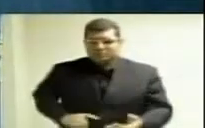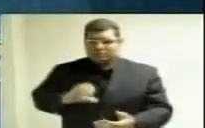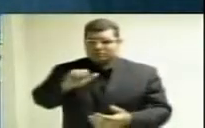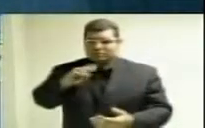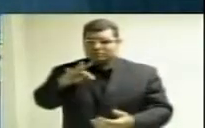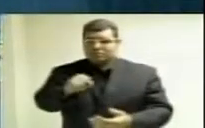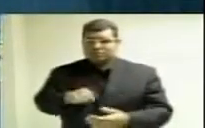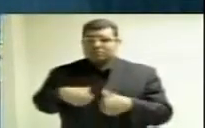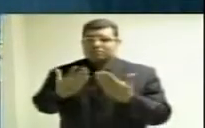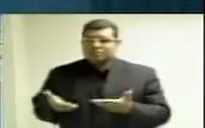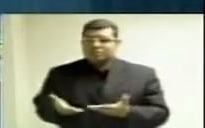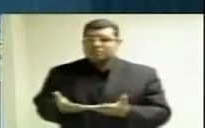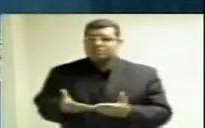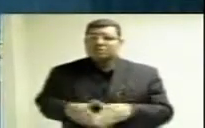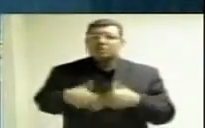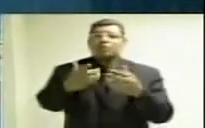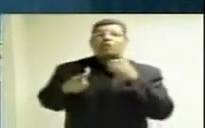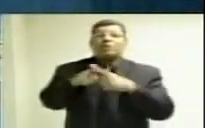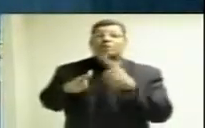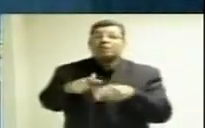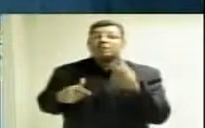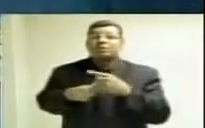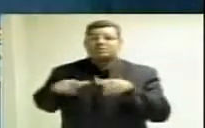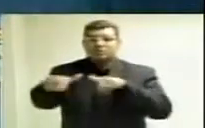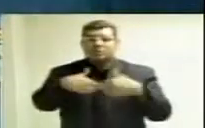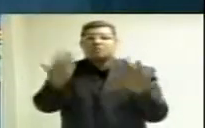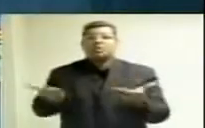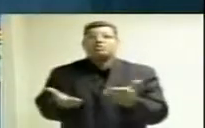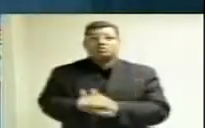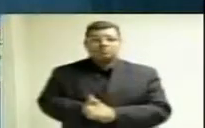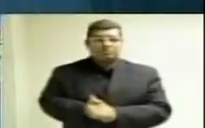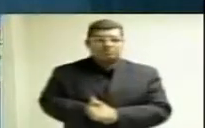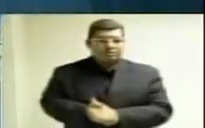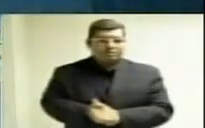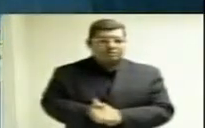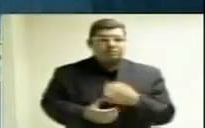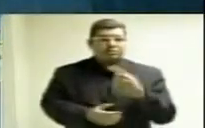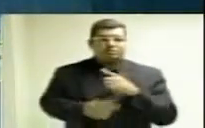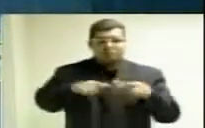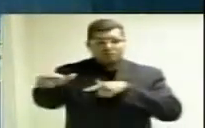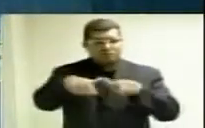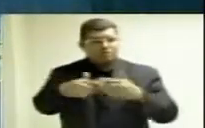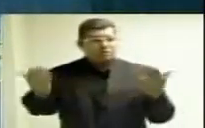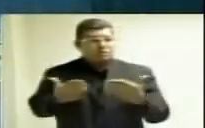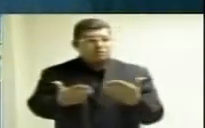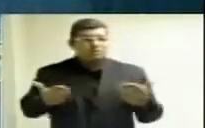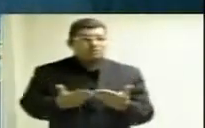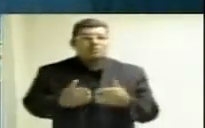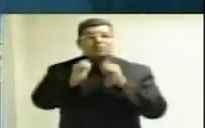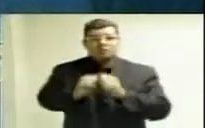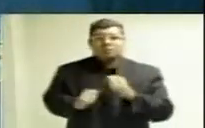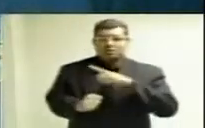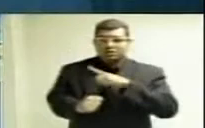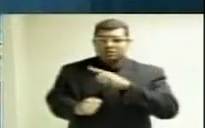Maciel. E qual é o problema dos nossos presídios hoje? Os nossos presídios hoje, eles